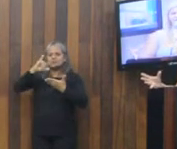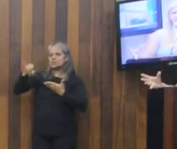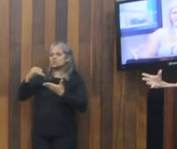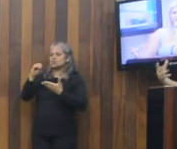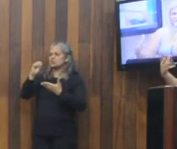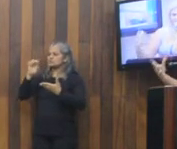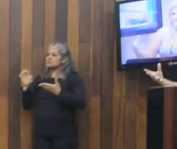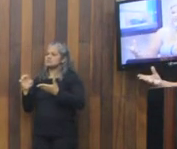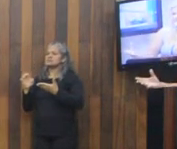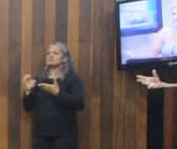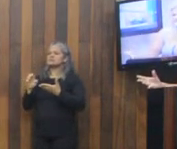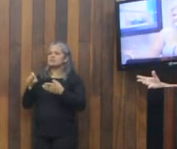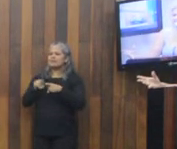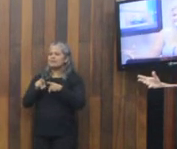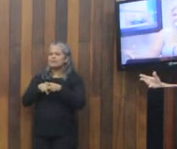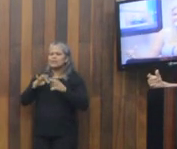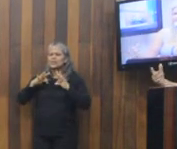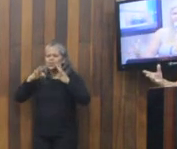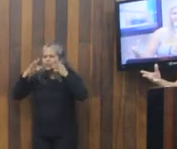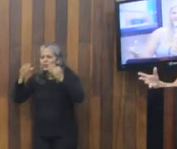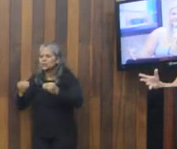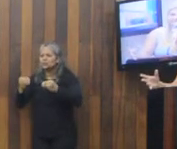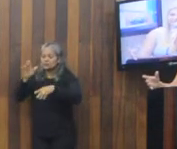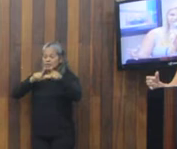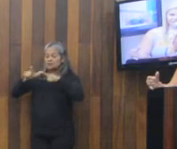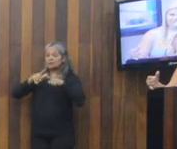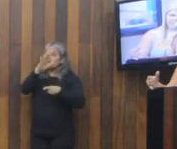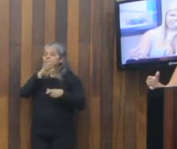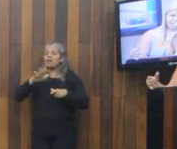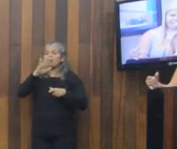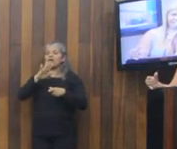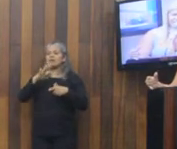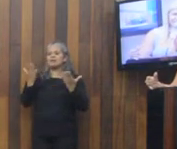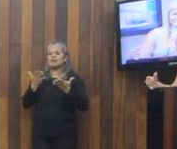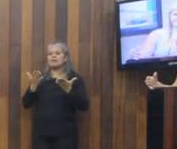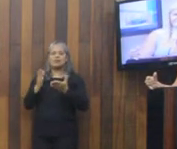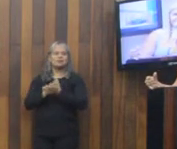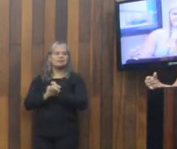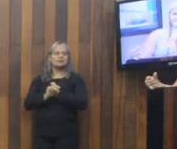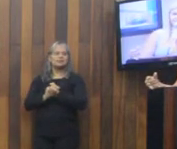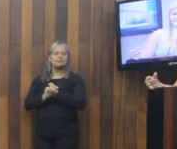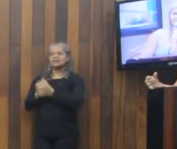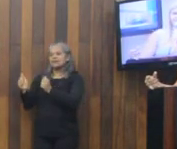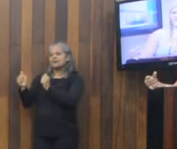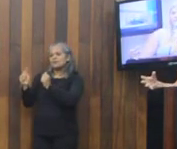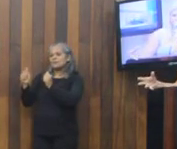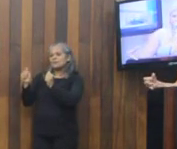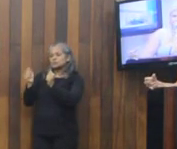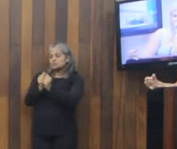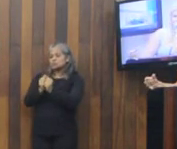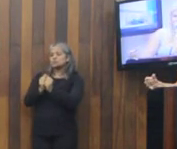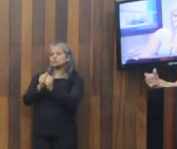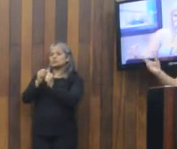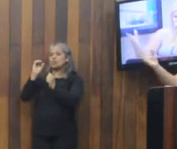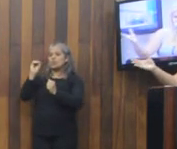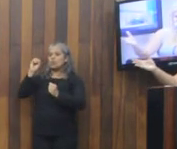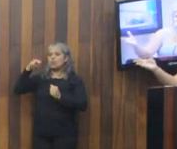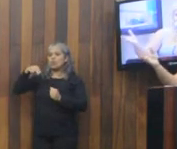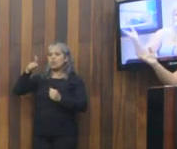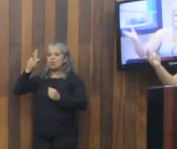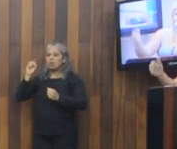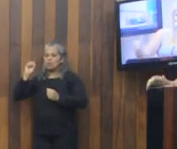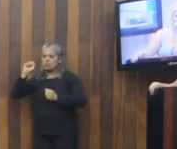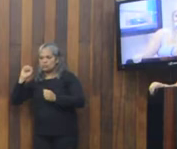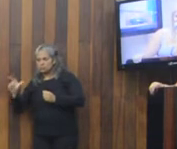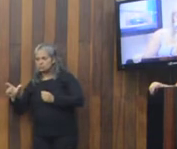Rocha e a todos, né, do centro da imagem por fazer isso. E agora com essa parceria também que a gente está tentando com o Consol. E conto com o